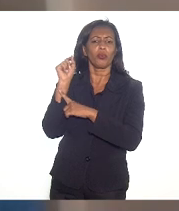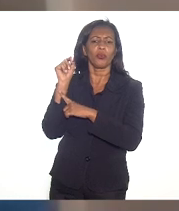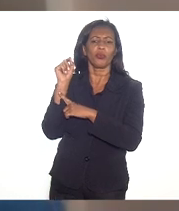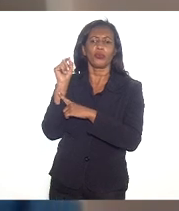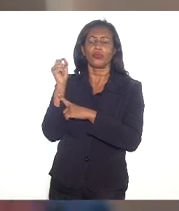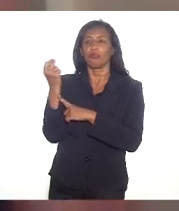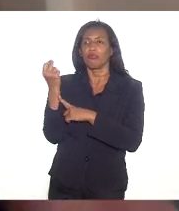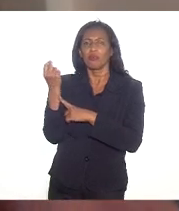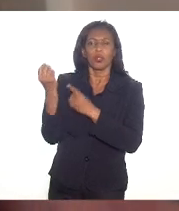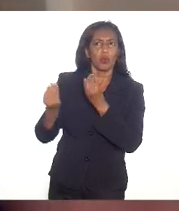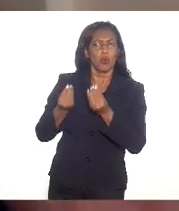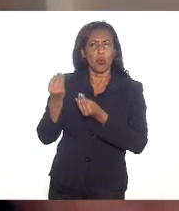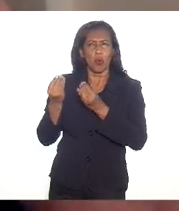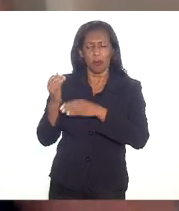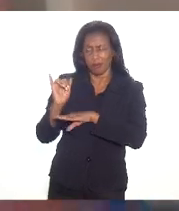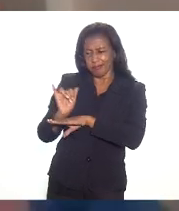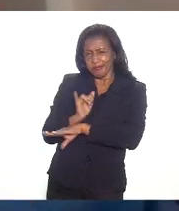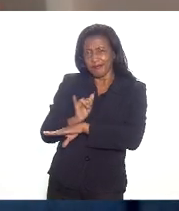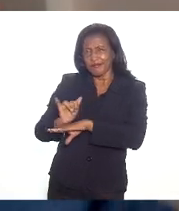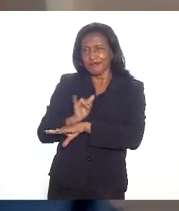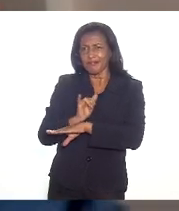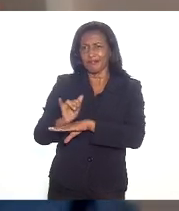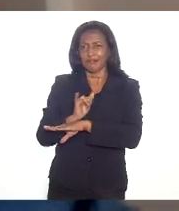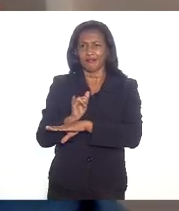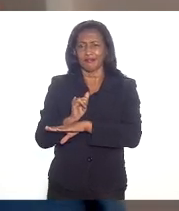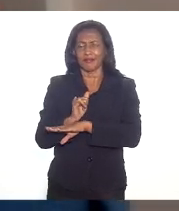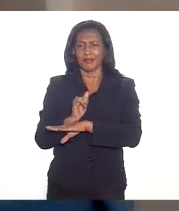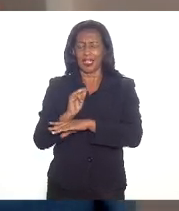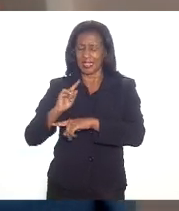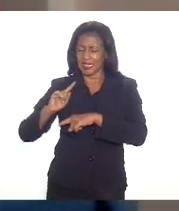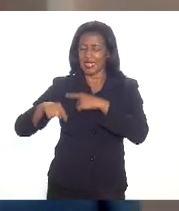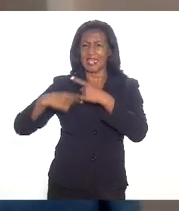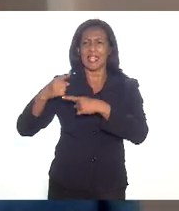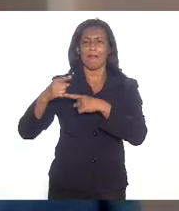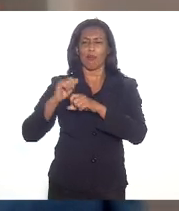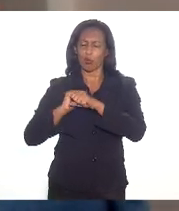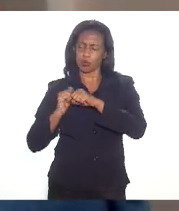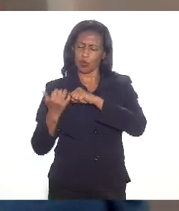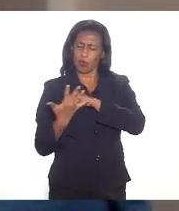Como é que deve ser essa estratégia, quer dizer, pós-Covid, né? E não